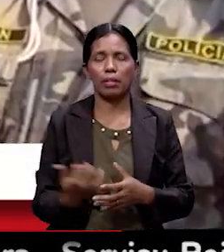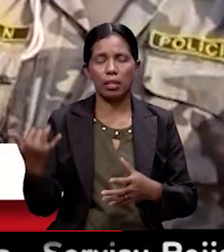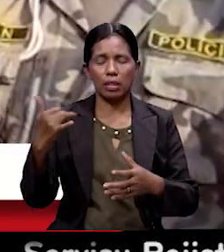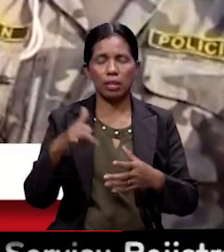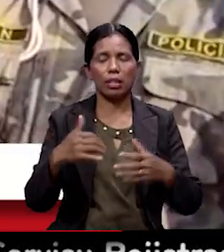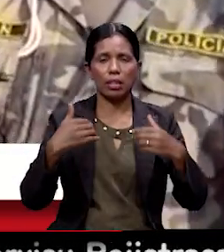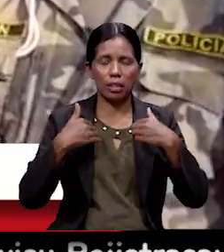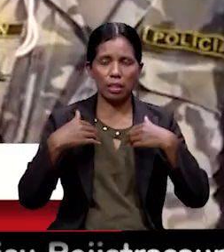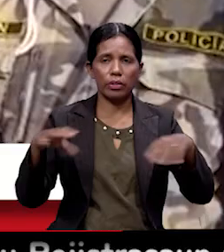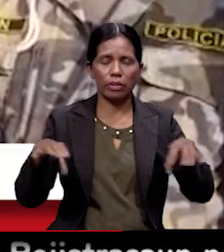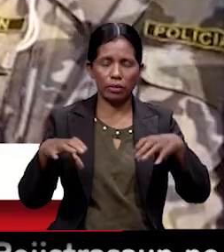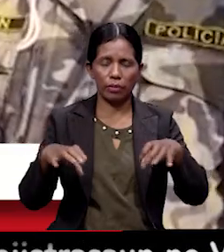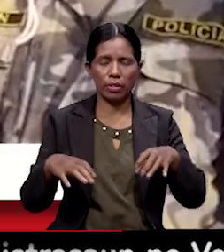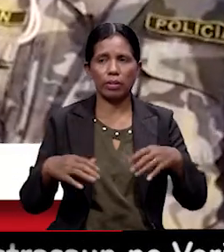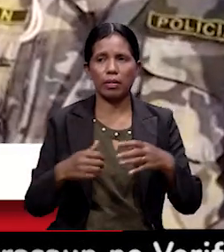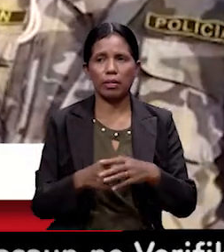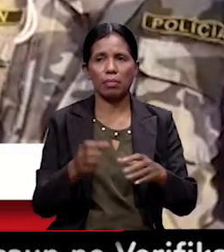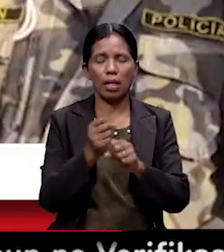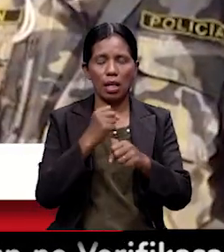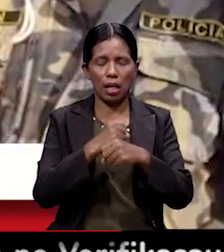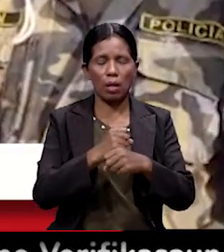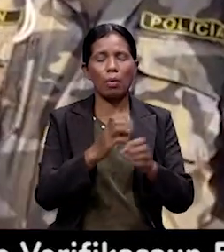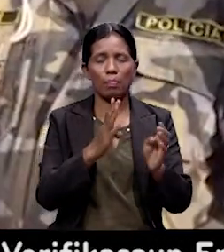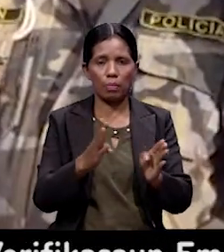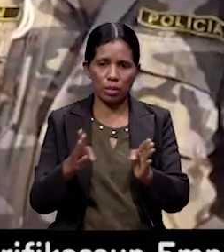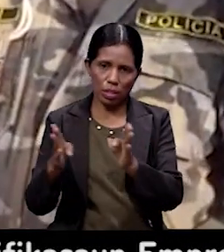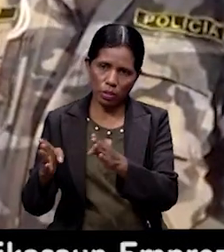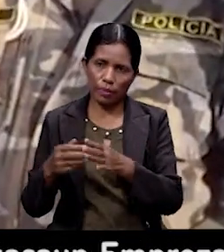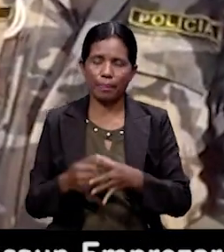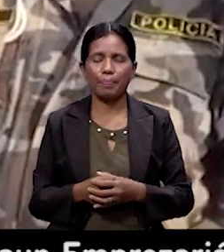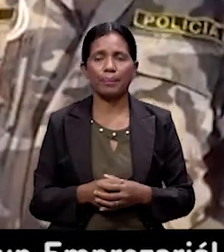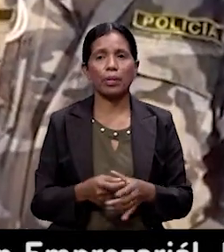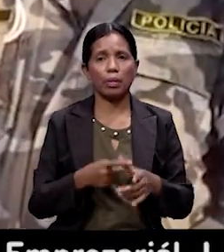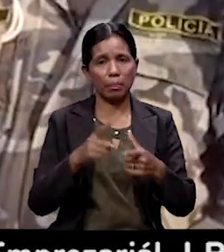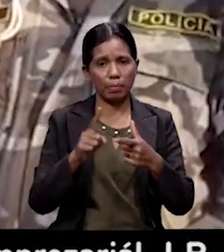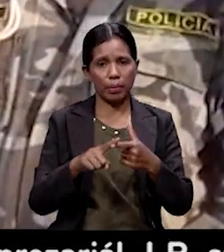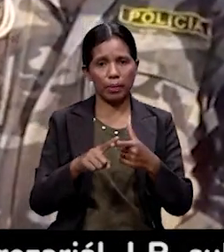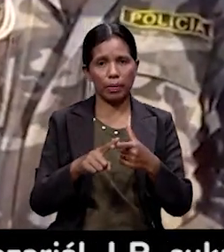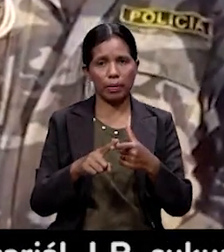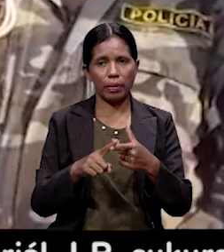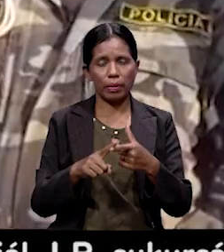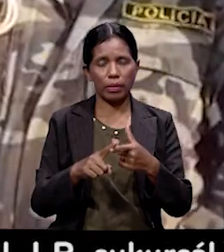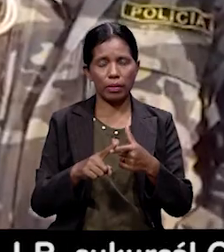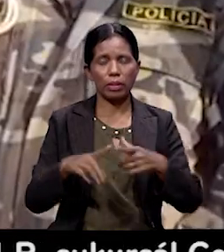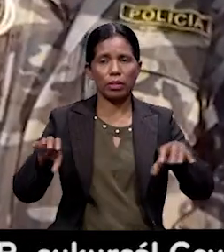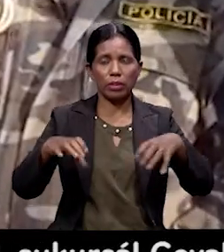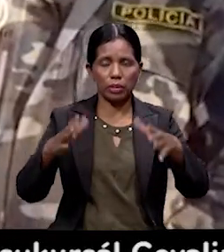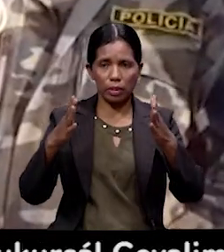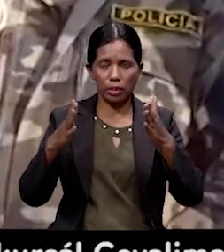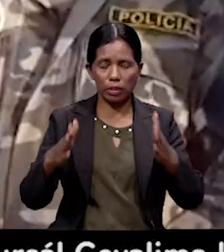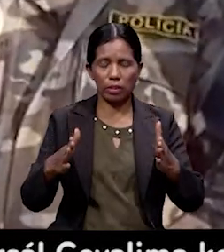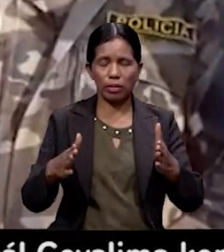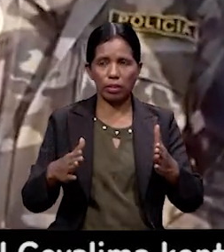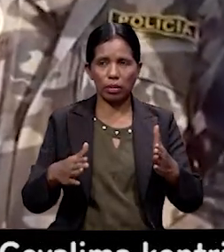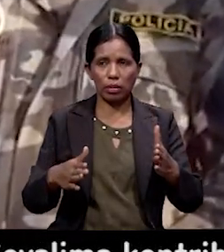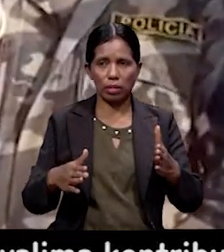de investigação criminal, é, para belejar o processo. E não temos o funcionário. Funcionário em